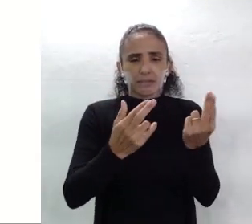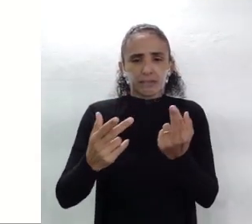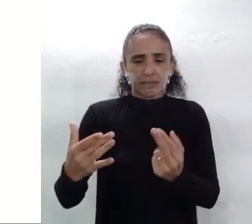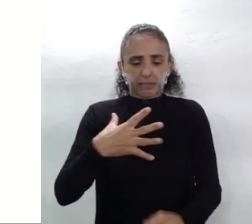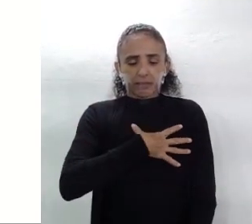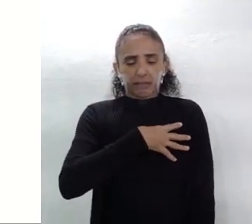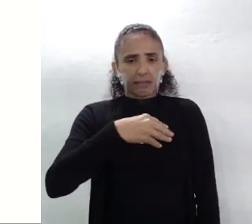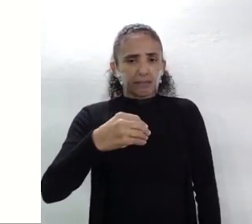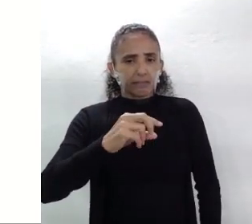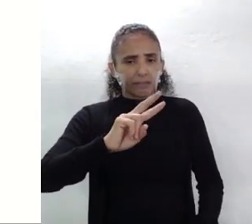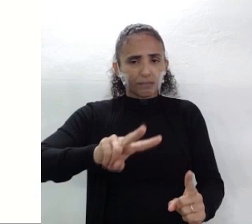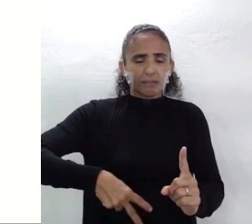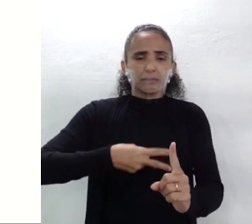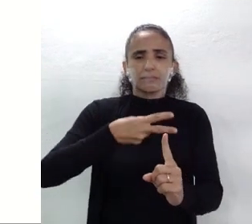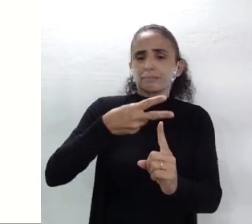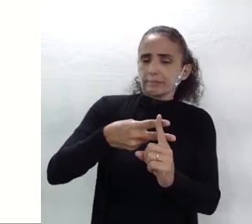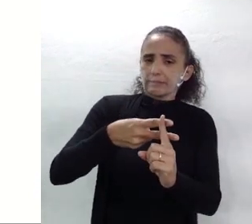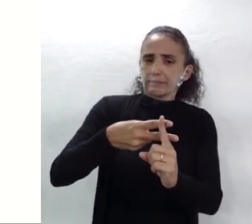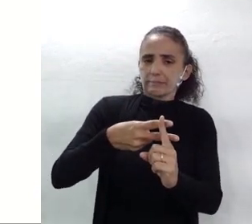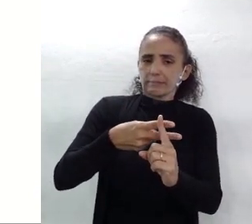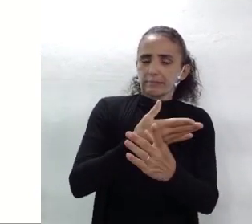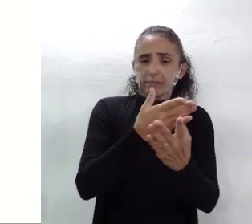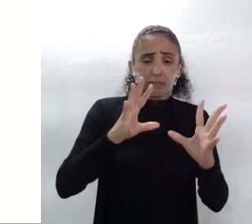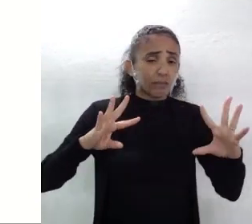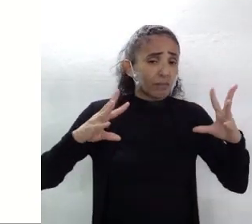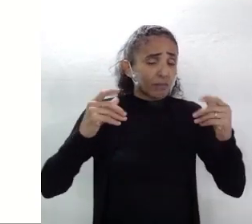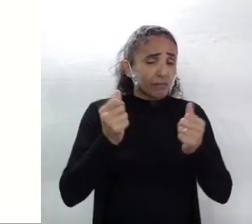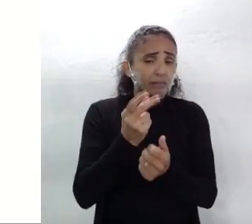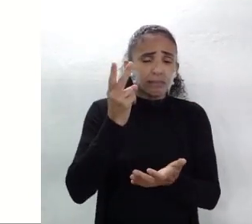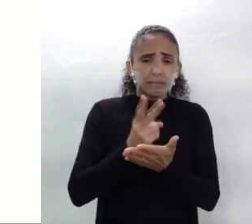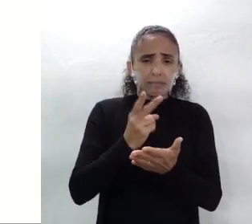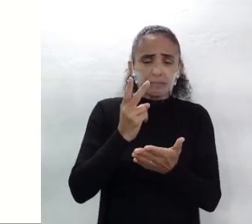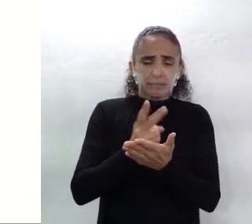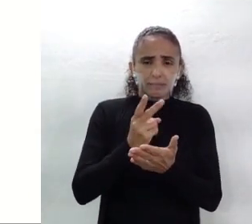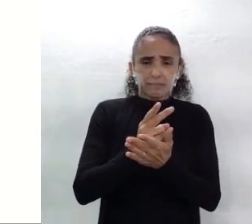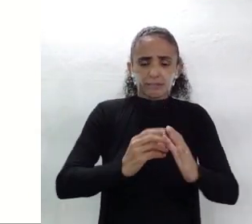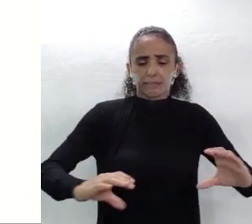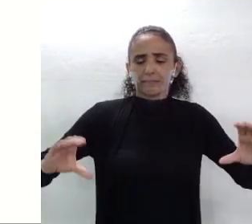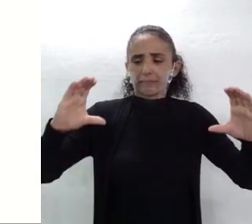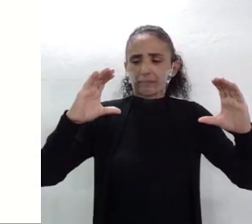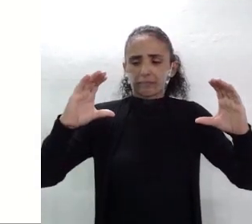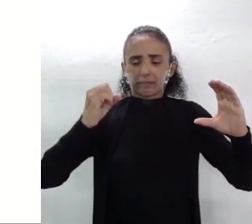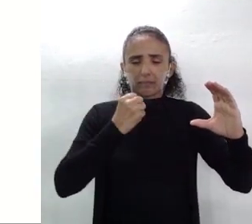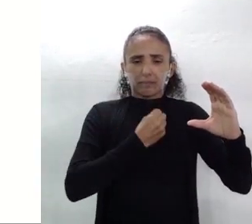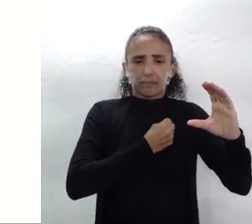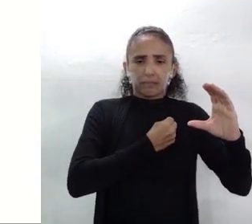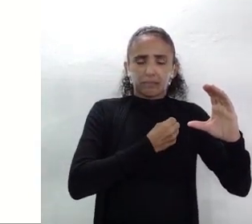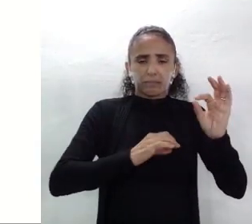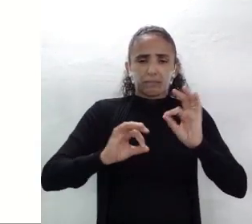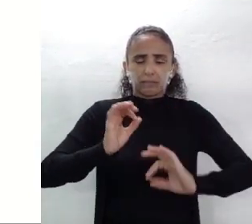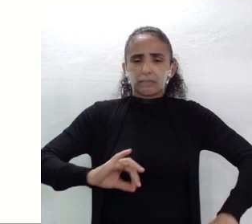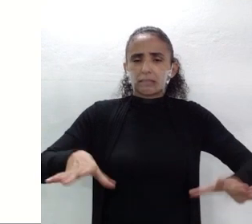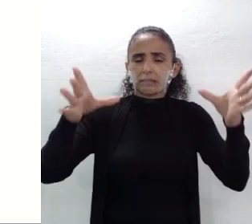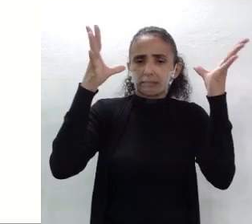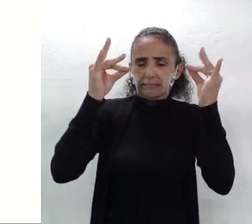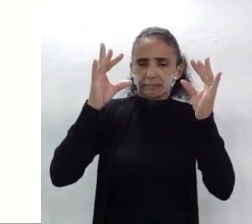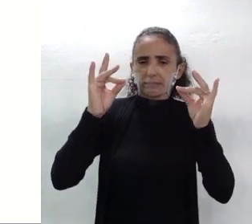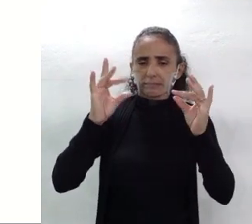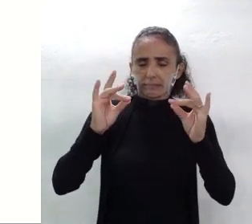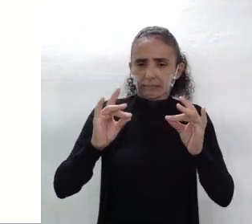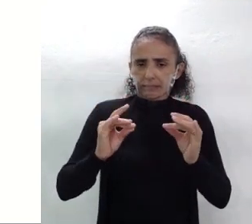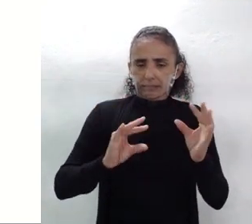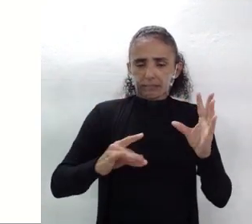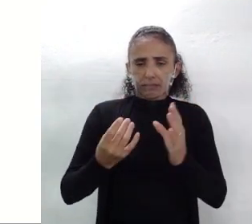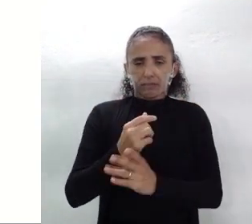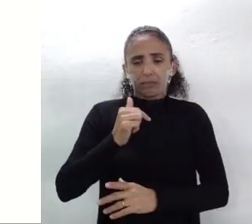do filho, ao dobro da idade do filho. Toda vez que tem o número 2 fora do parênteses, esse 2 multiplica cada um dentro. Então fica 2